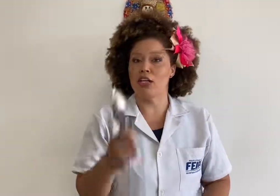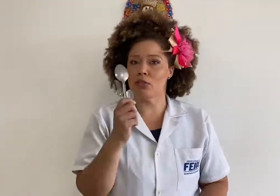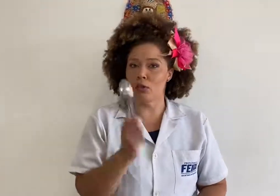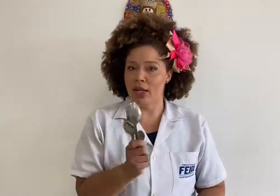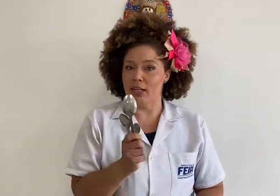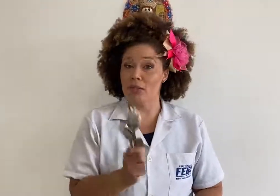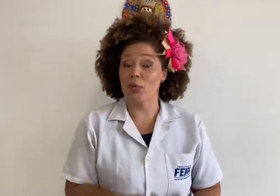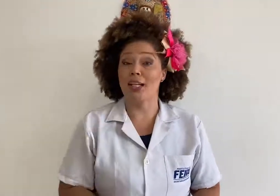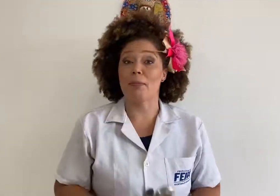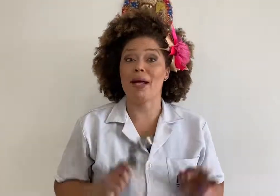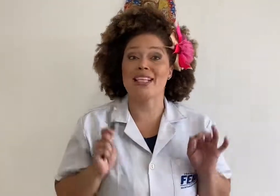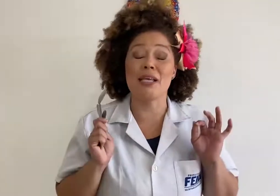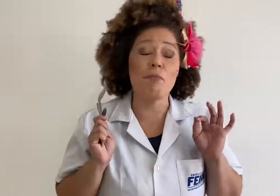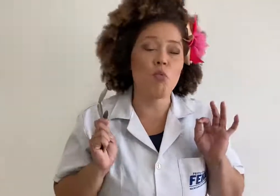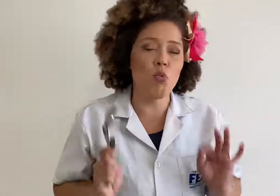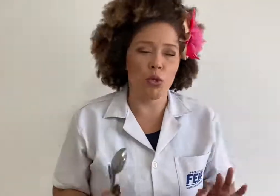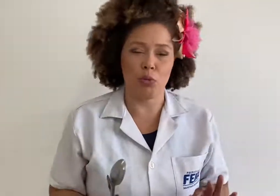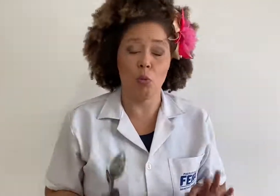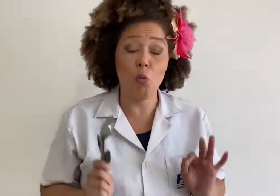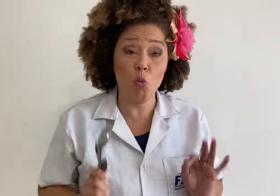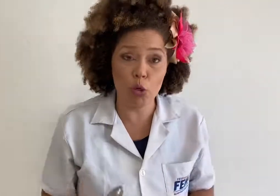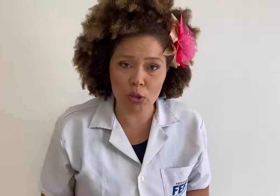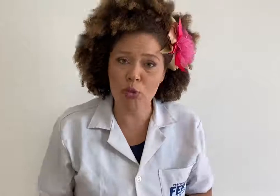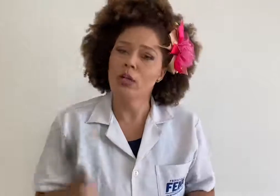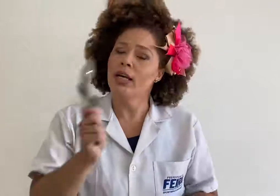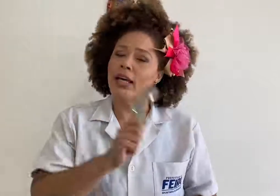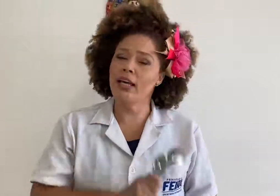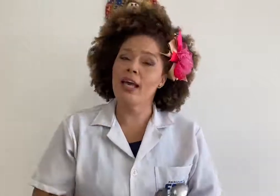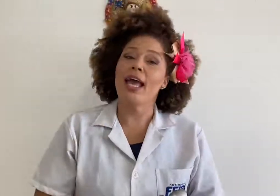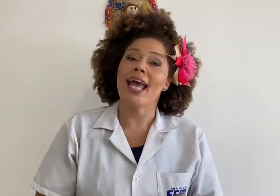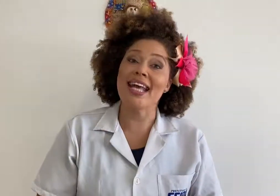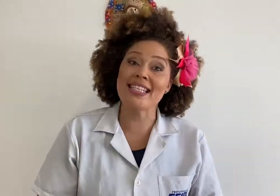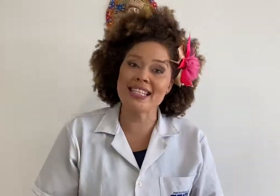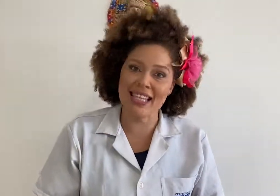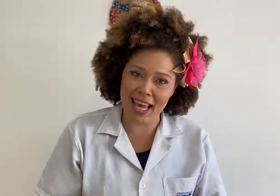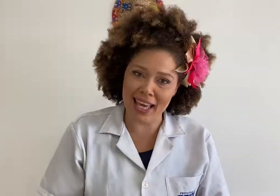essas 3 colheres? Porque elas aparecem muito, muito em